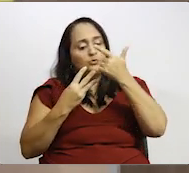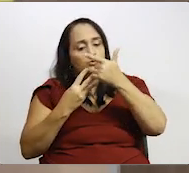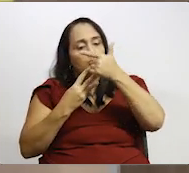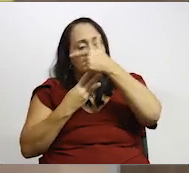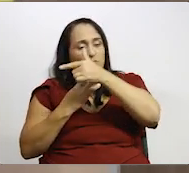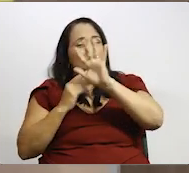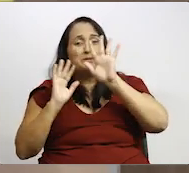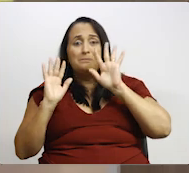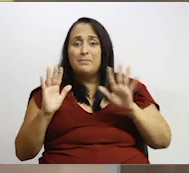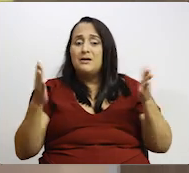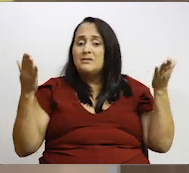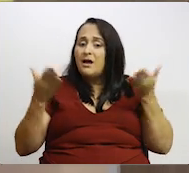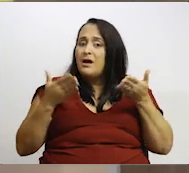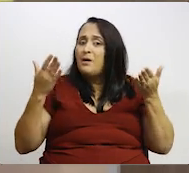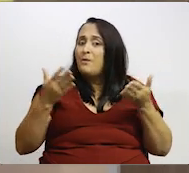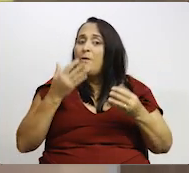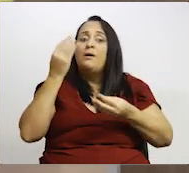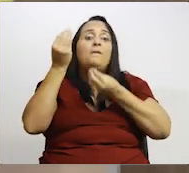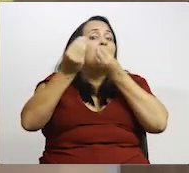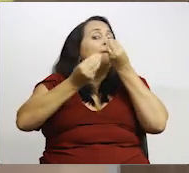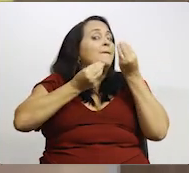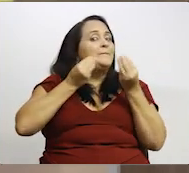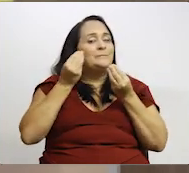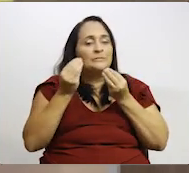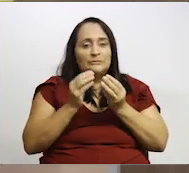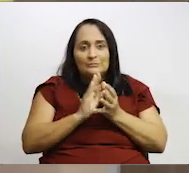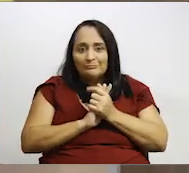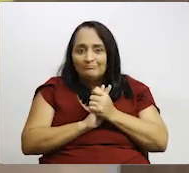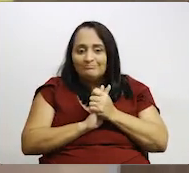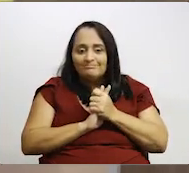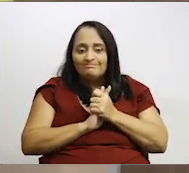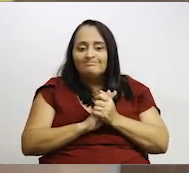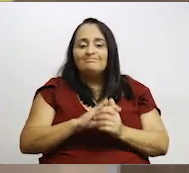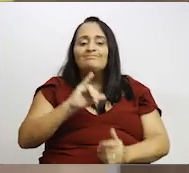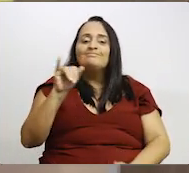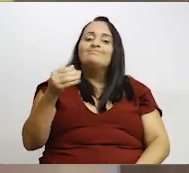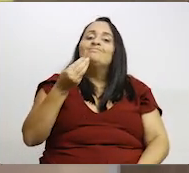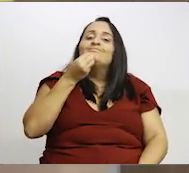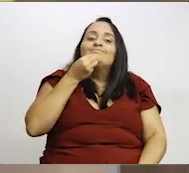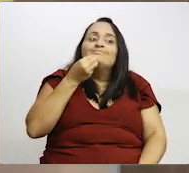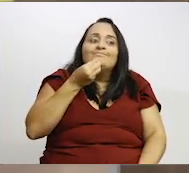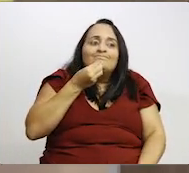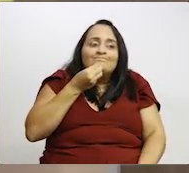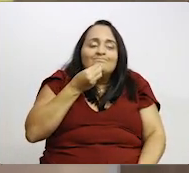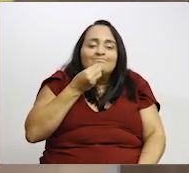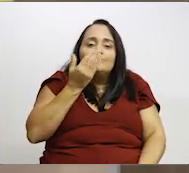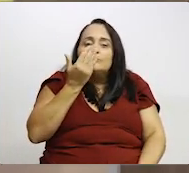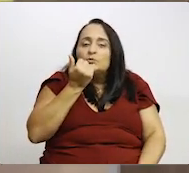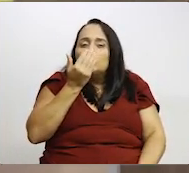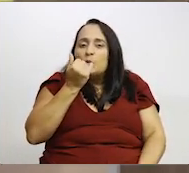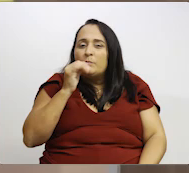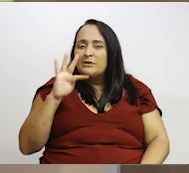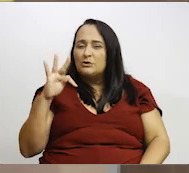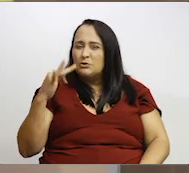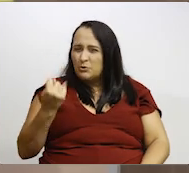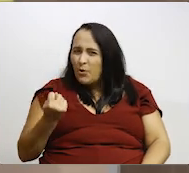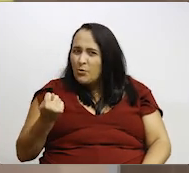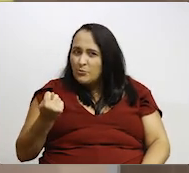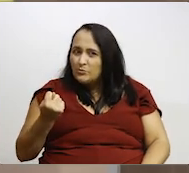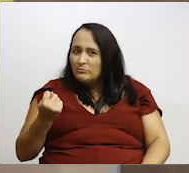você acha que cada pessoa que vai comer o chocolate vai ter a oportunidade de comer um